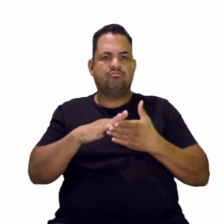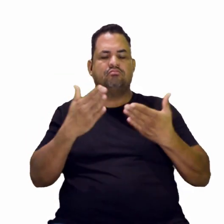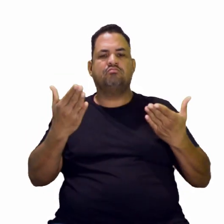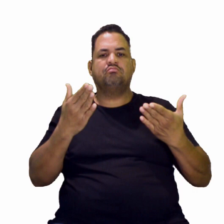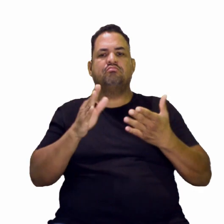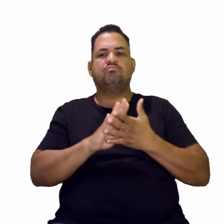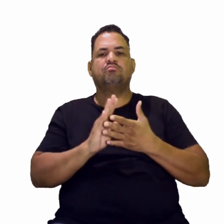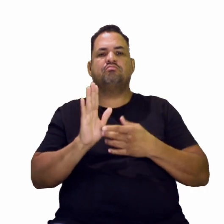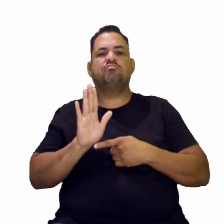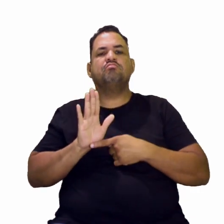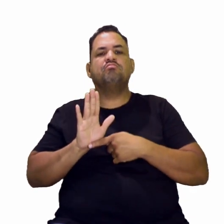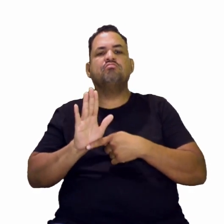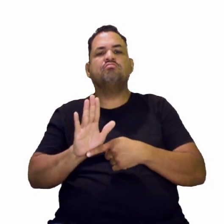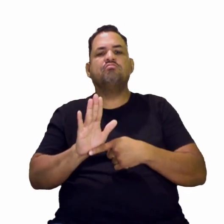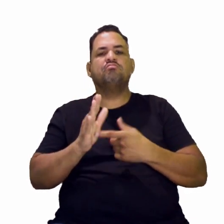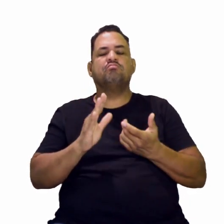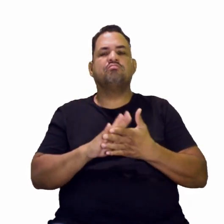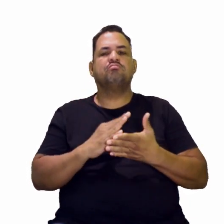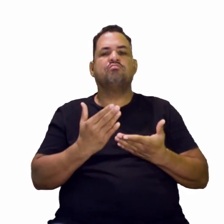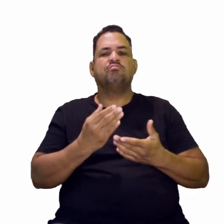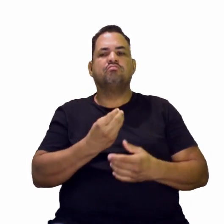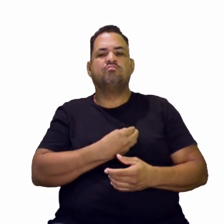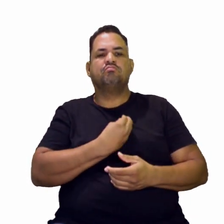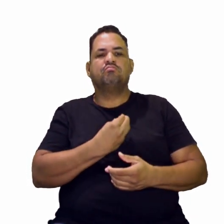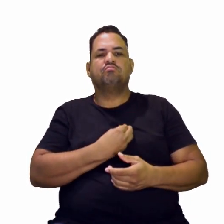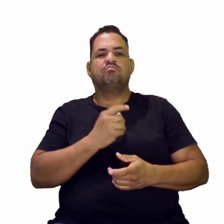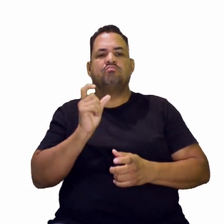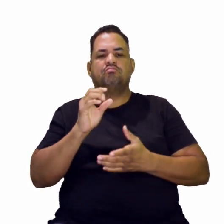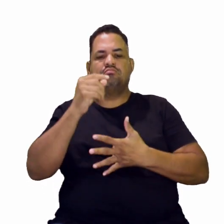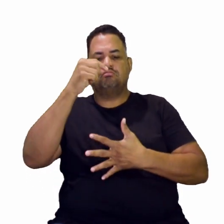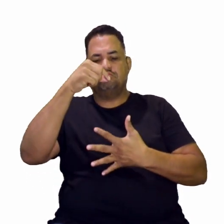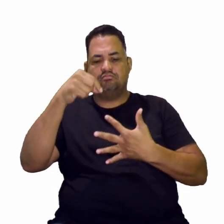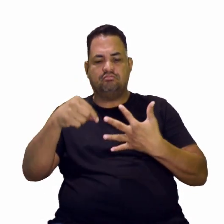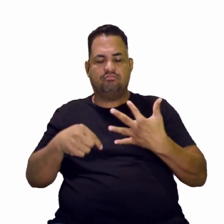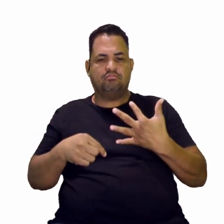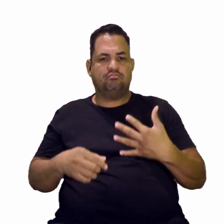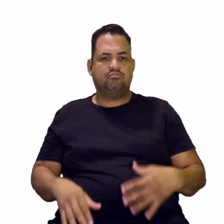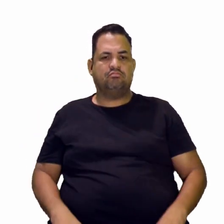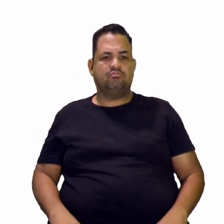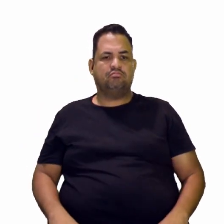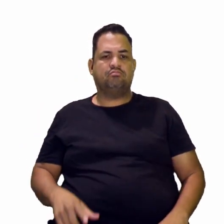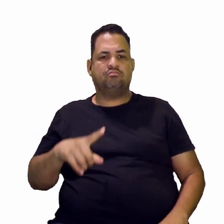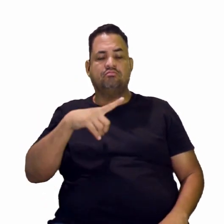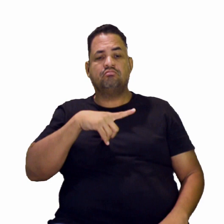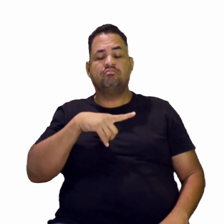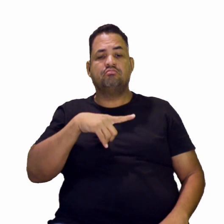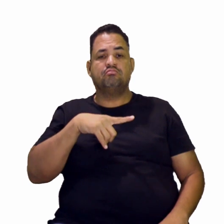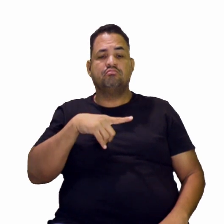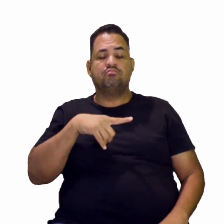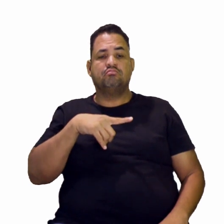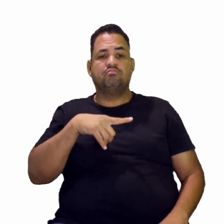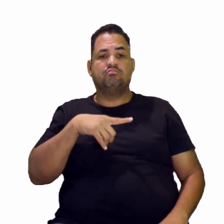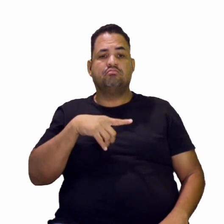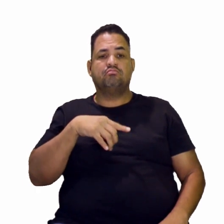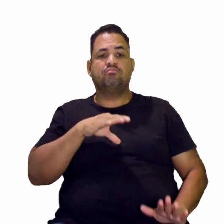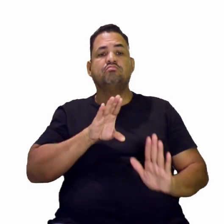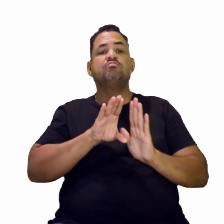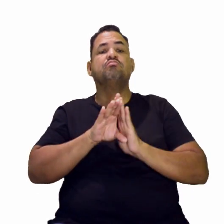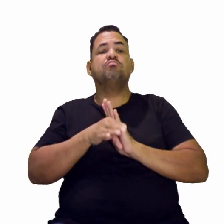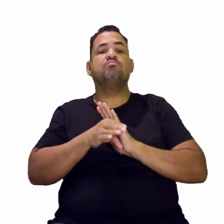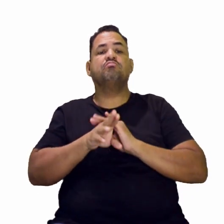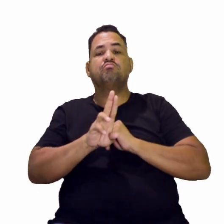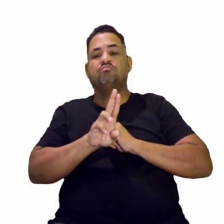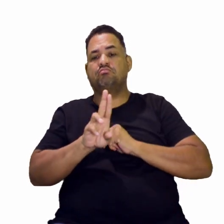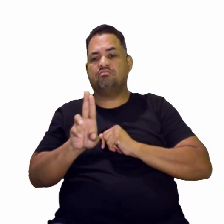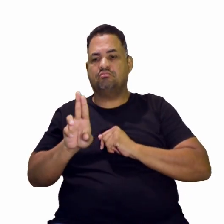vai servir, né, para a vida de um determinado animal, ele é chamado de um